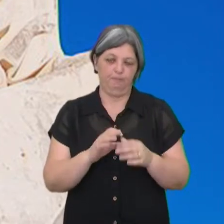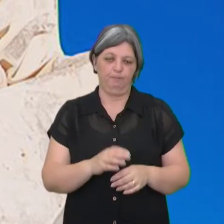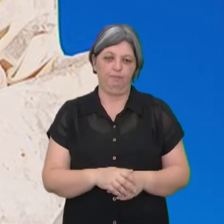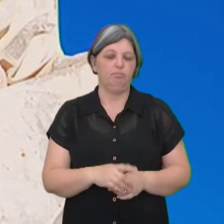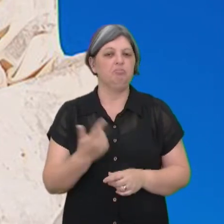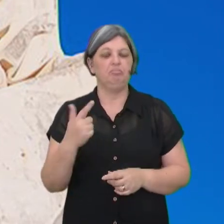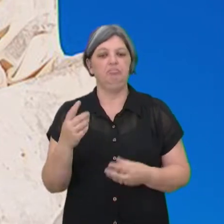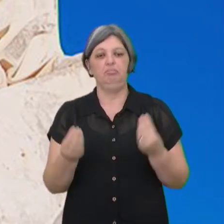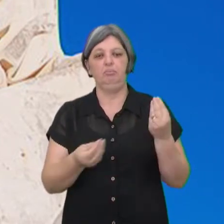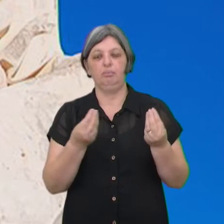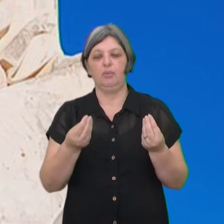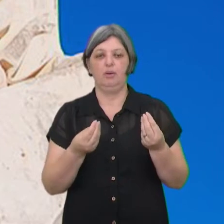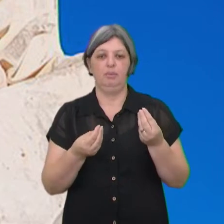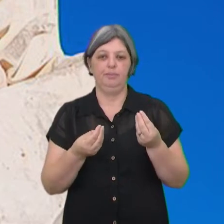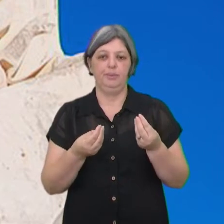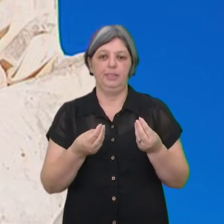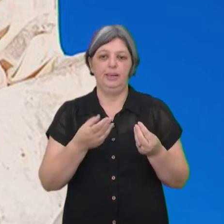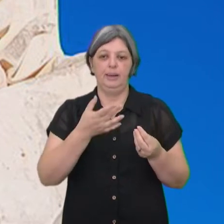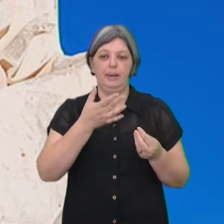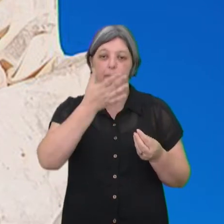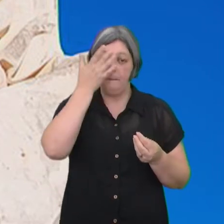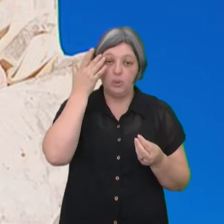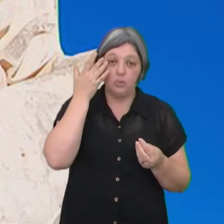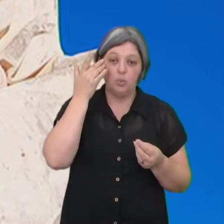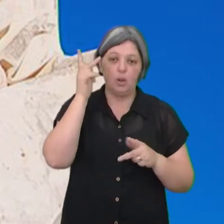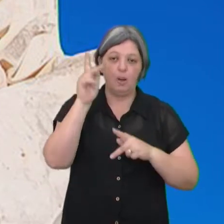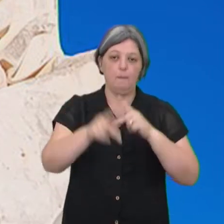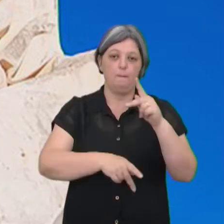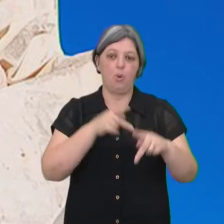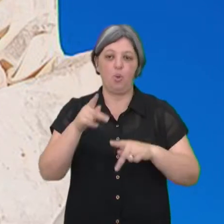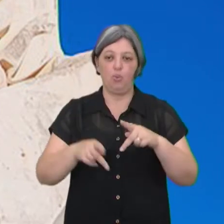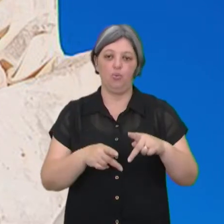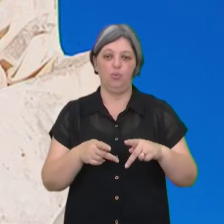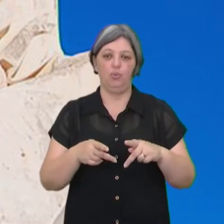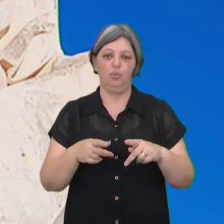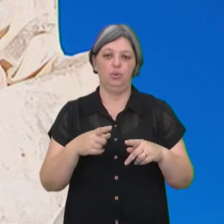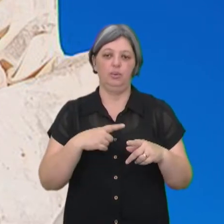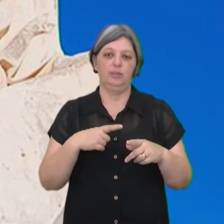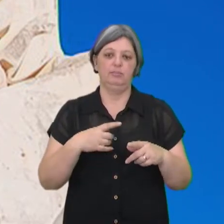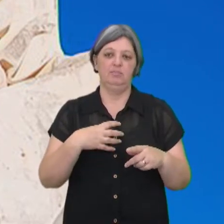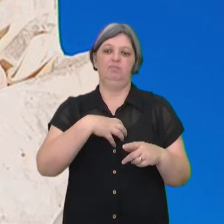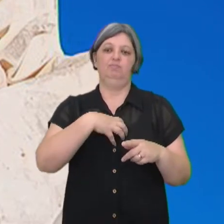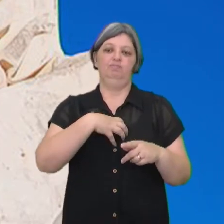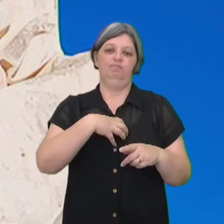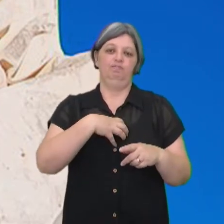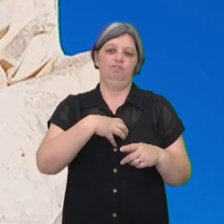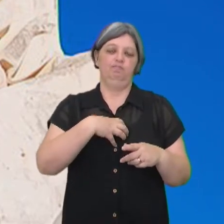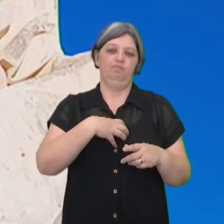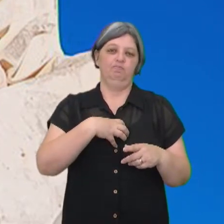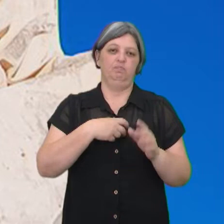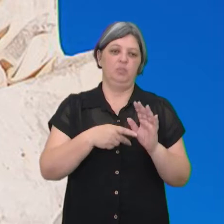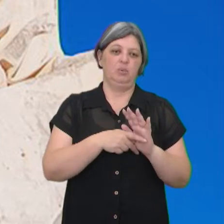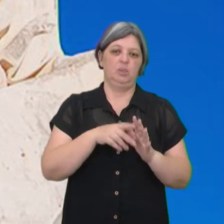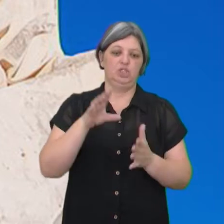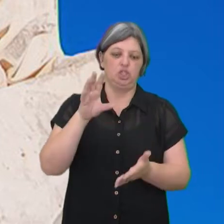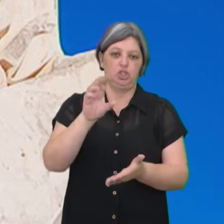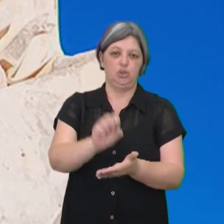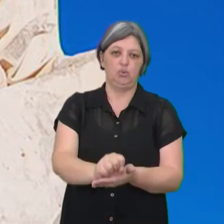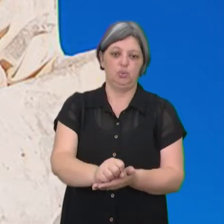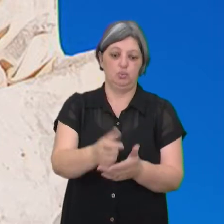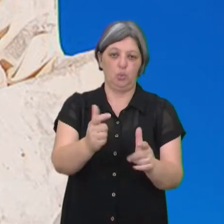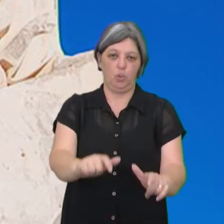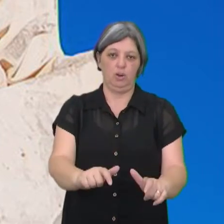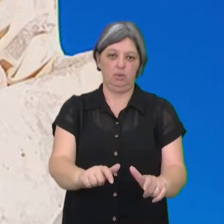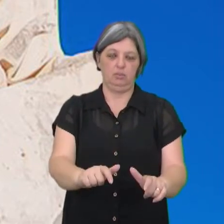tem como uma pessoa ou um povo ter algum tipo de sentimento de colonialidade e